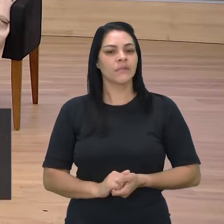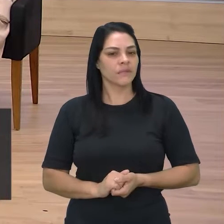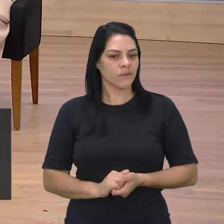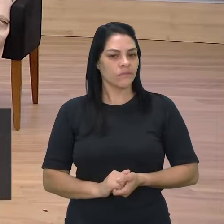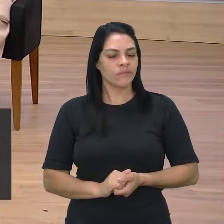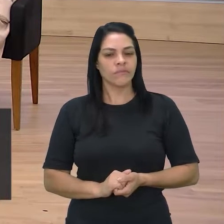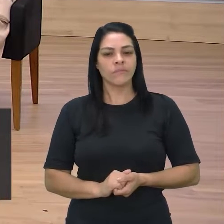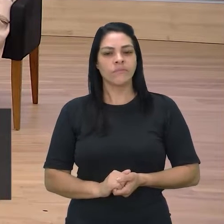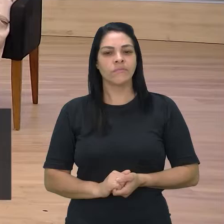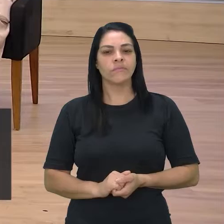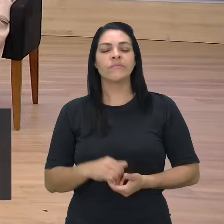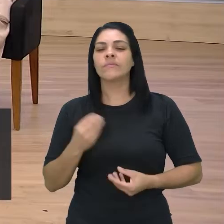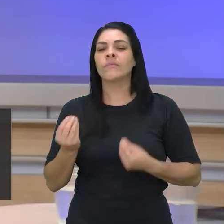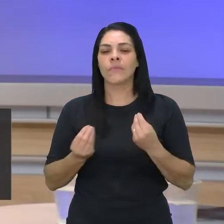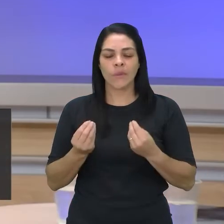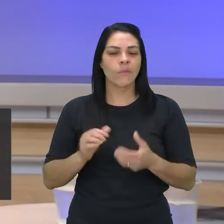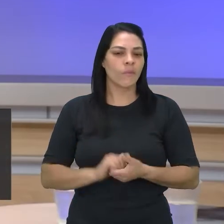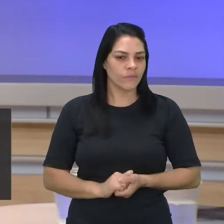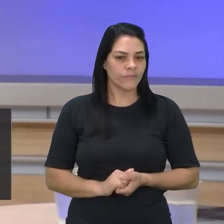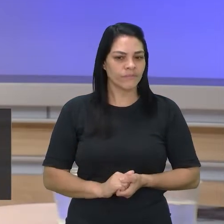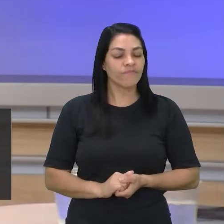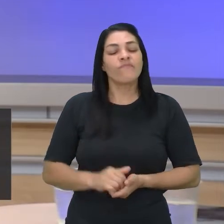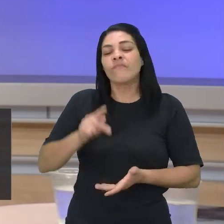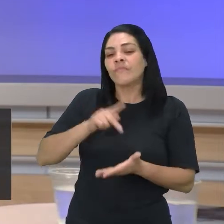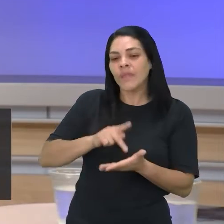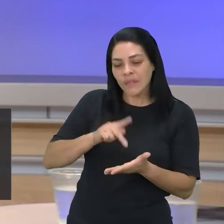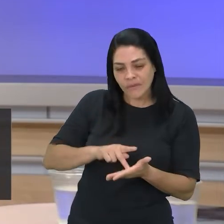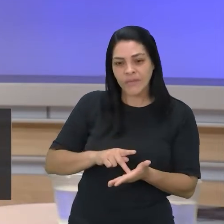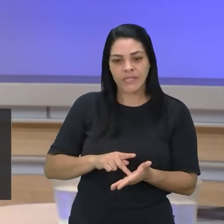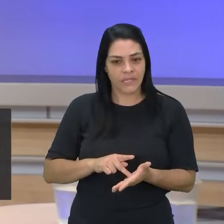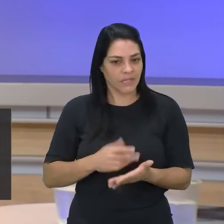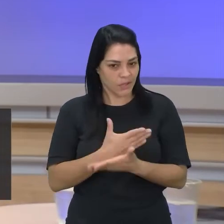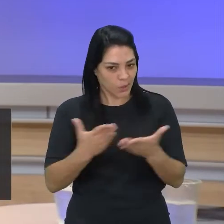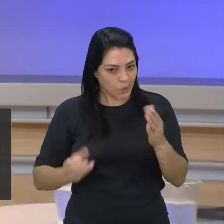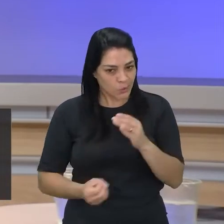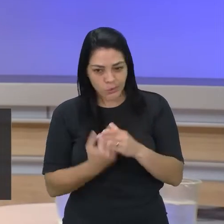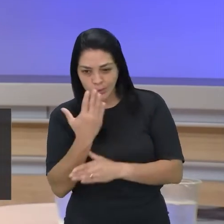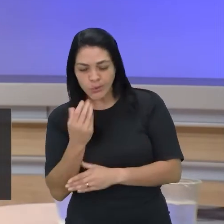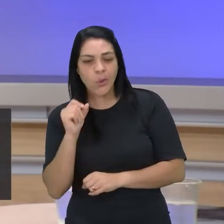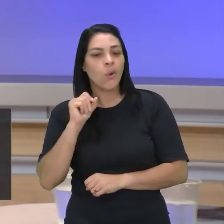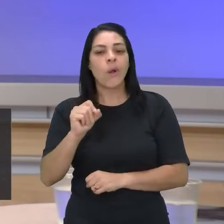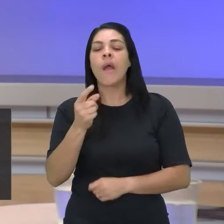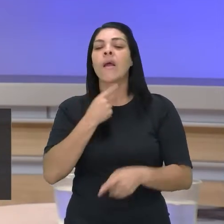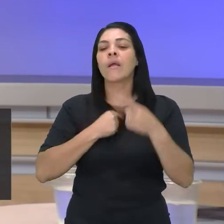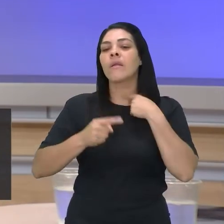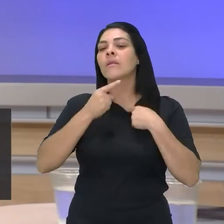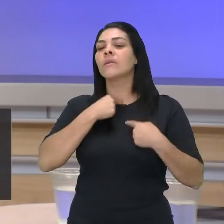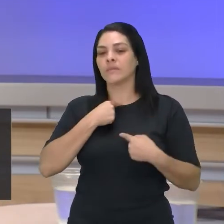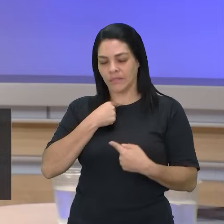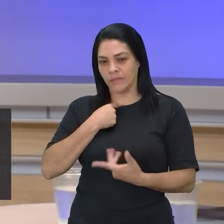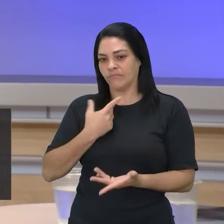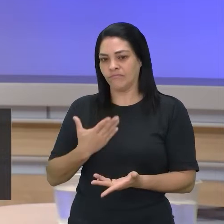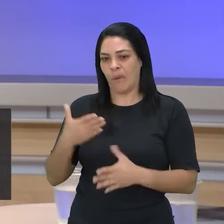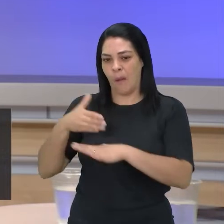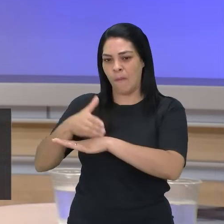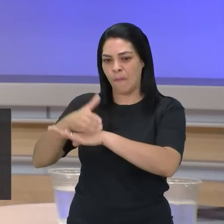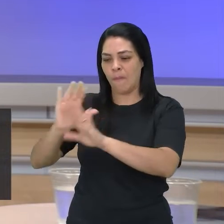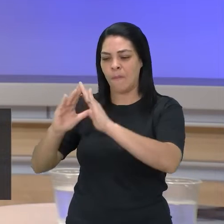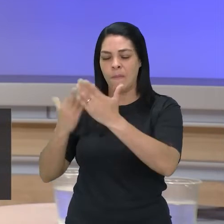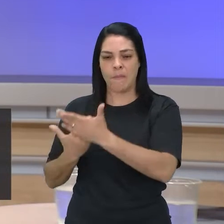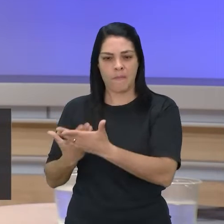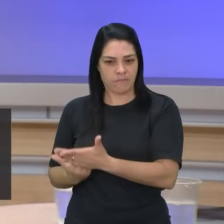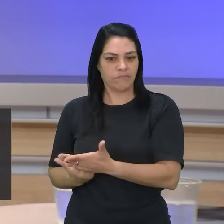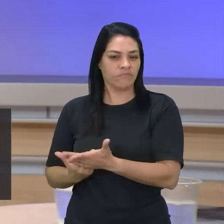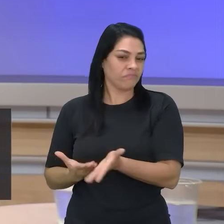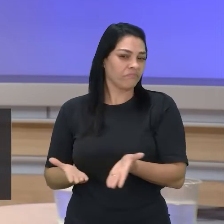pouquinho para a gente? Com certeza. Então, na verdade, né, André, a gente surge com o desejo de atuar na rede pública. Né? Inclusive,